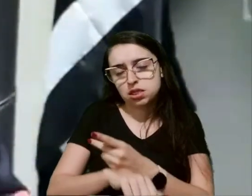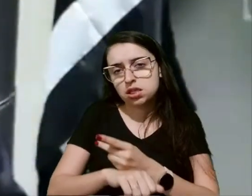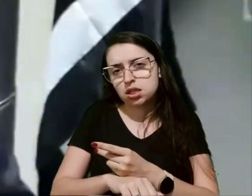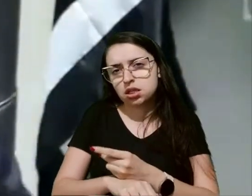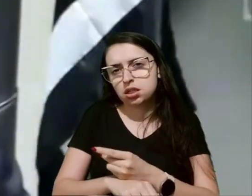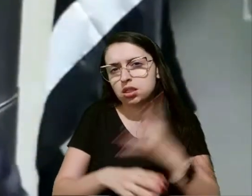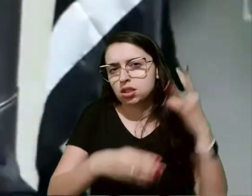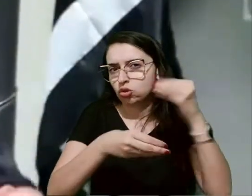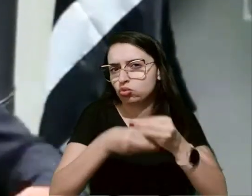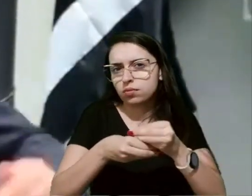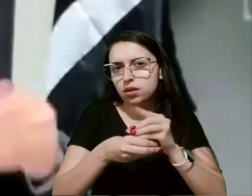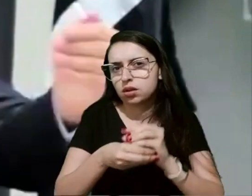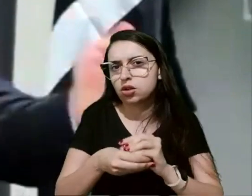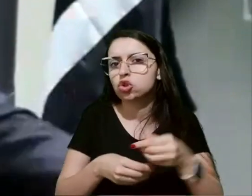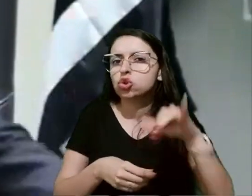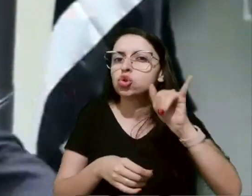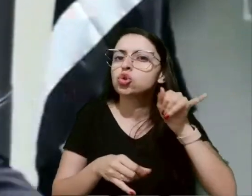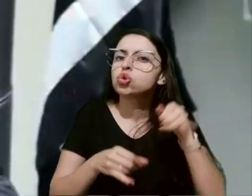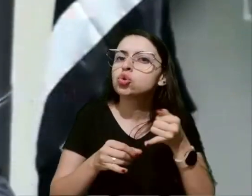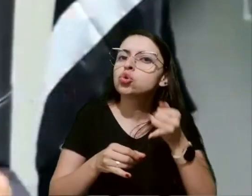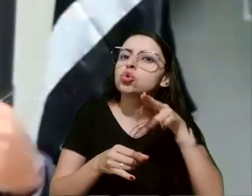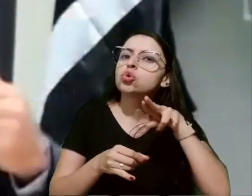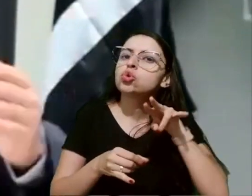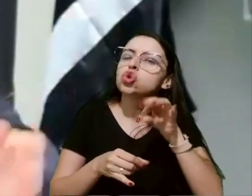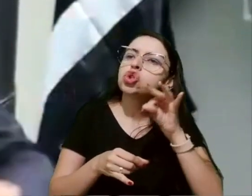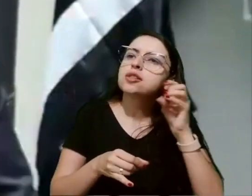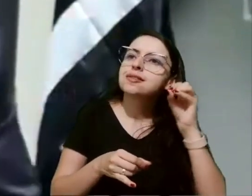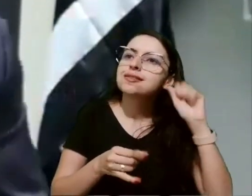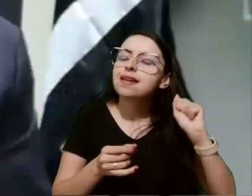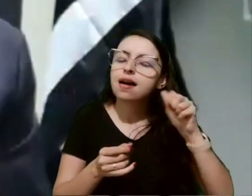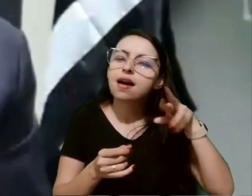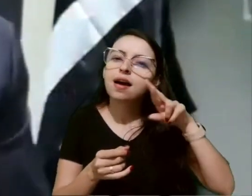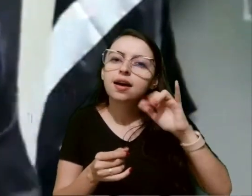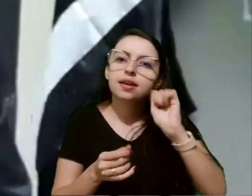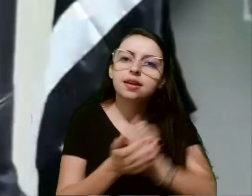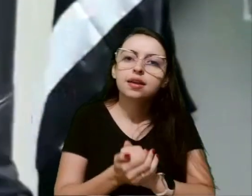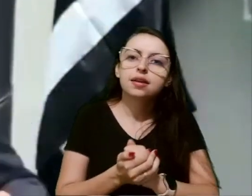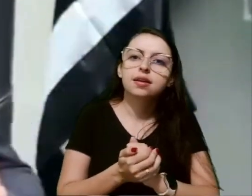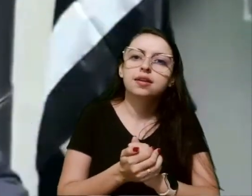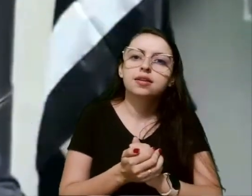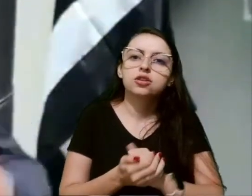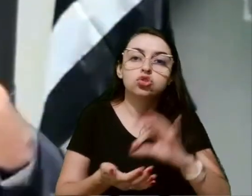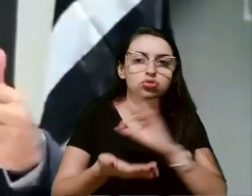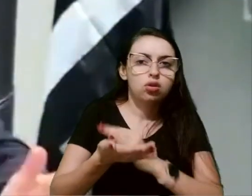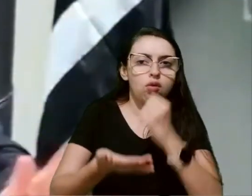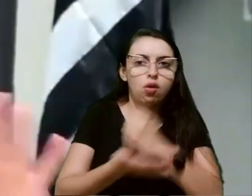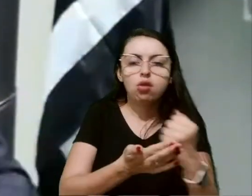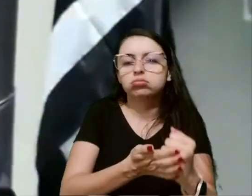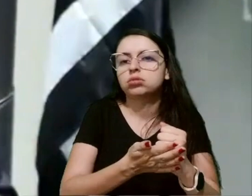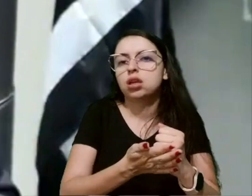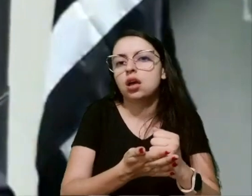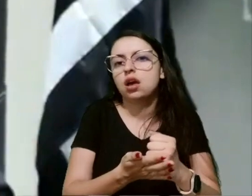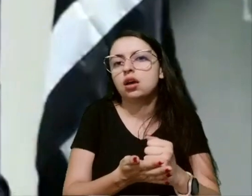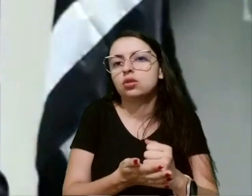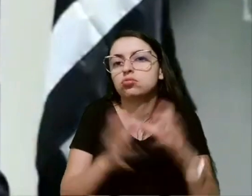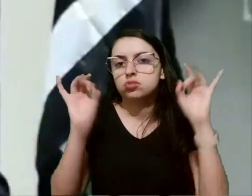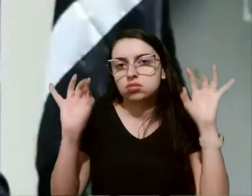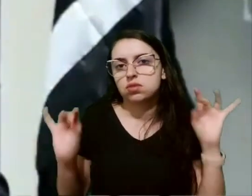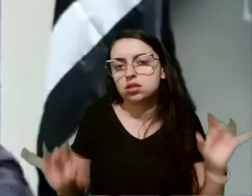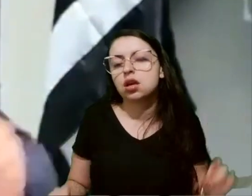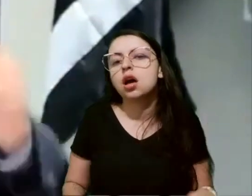estatística judiciária, você pode fazer, a gente faz de contratos, a gente faz, obviamente, de braços do Poder Executivo, em especial nos